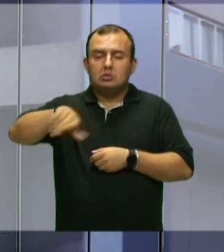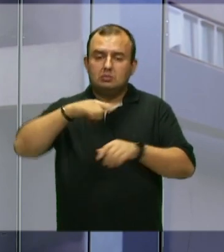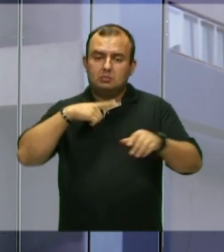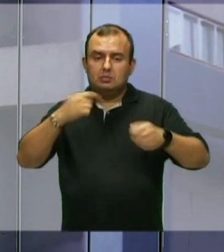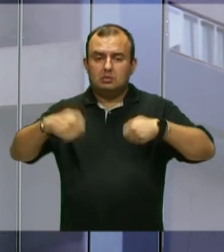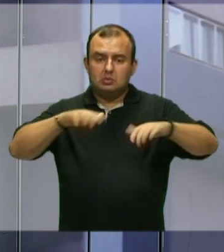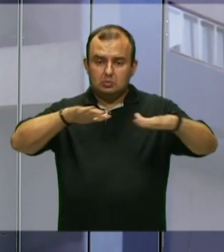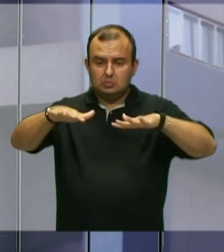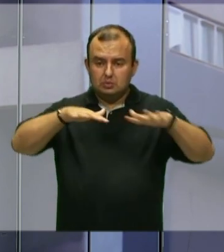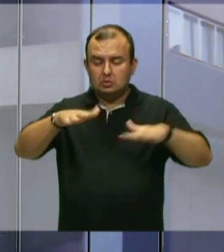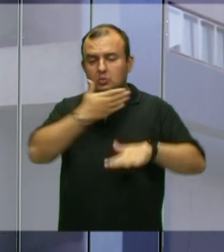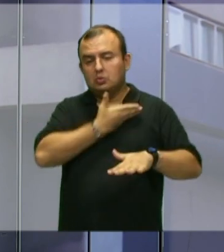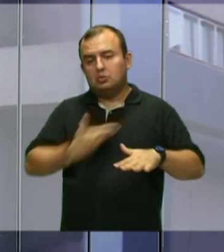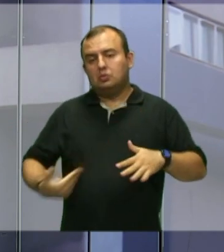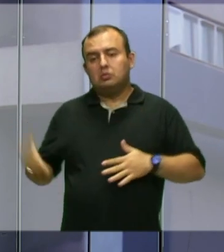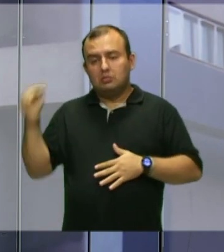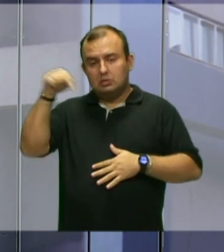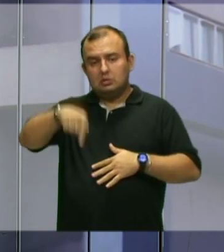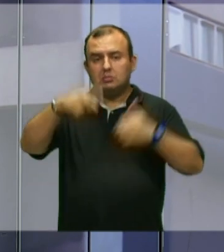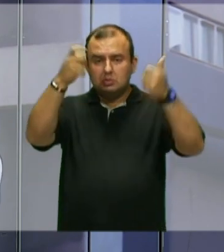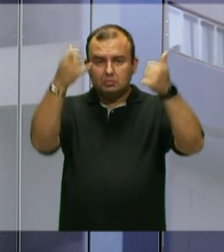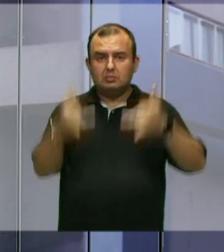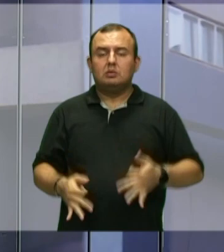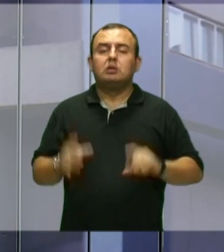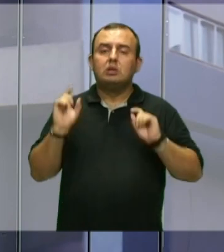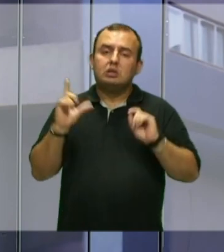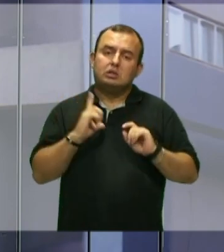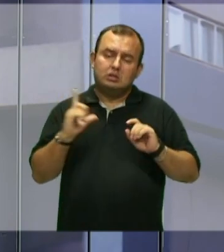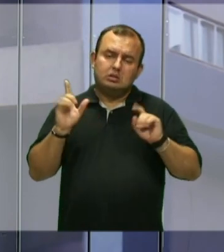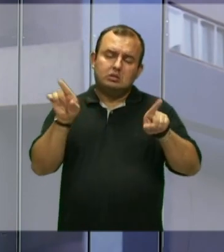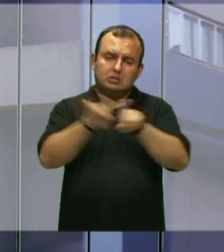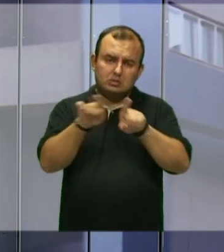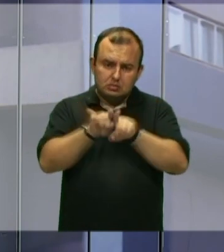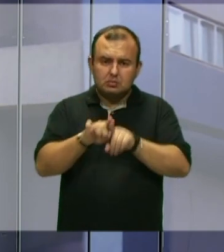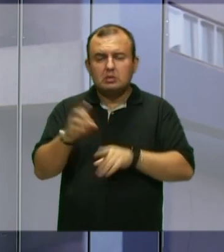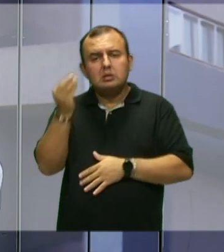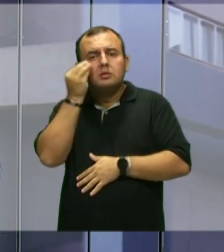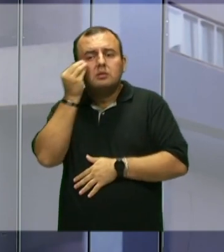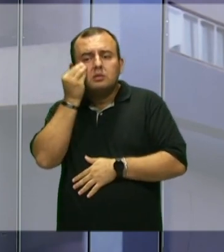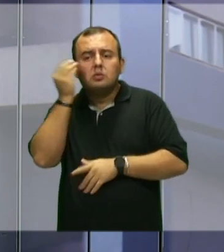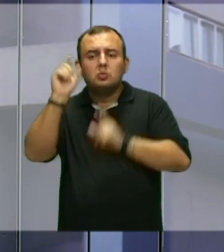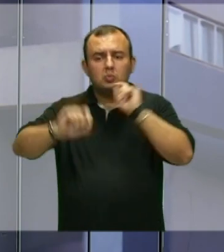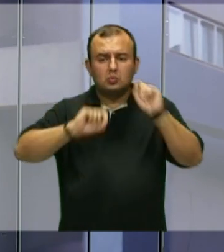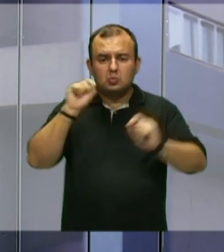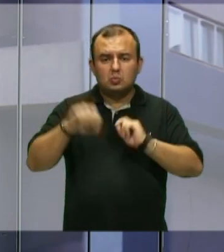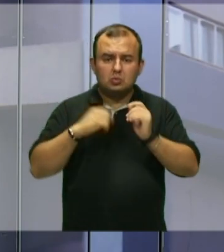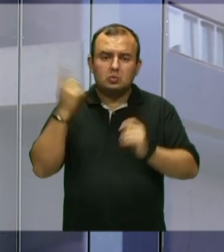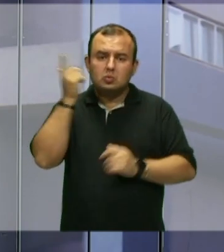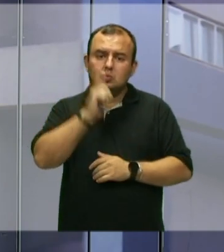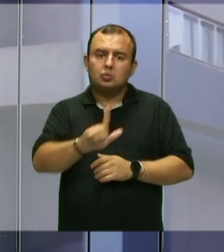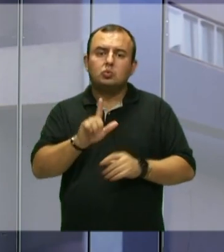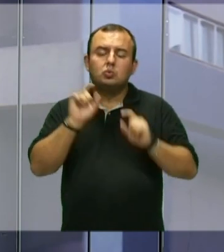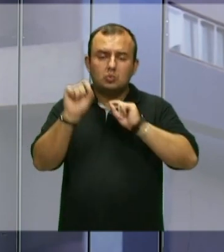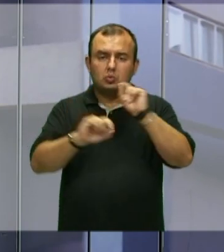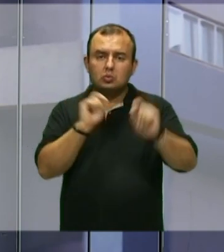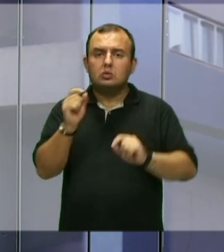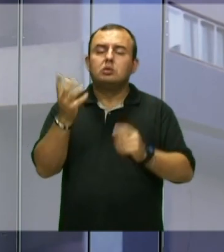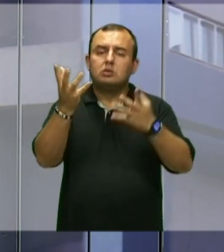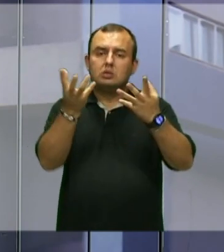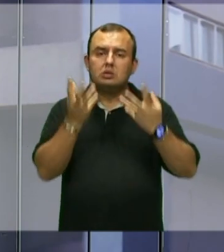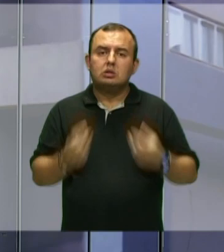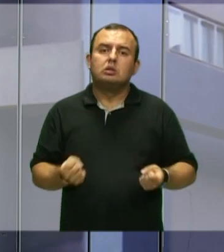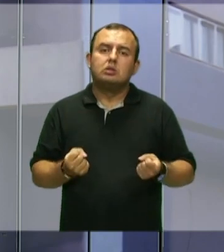mobilizar o governo, trazer o governo para casa para poder explicar. Em contrapartida, tentava, e na maioria das vezes conseguimos,